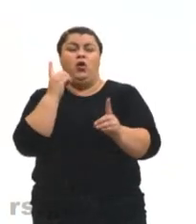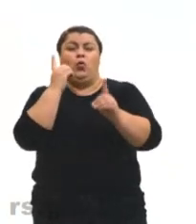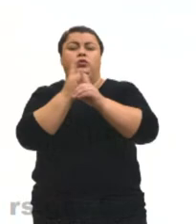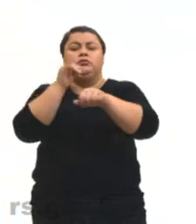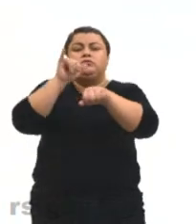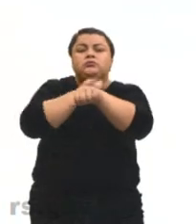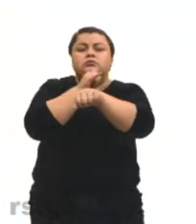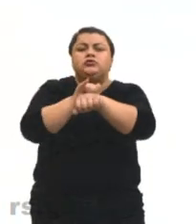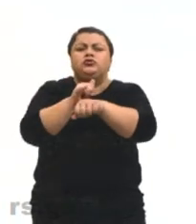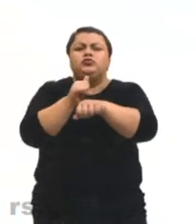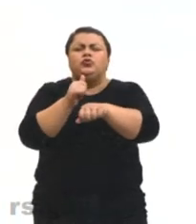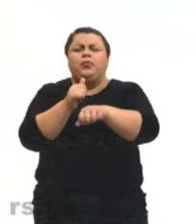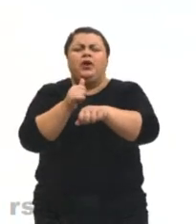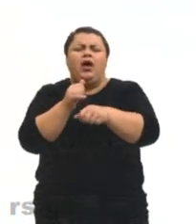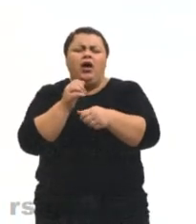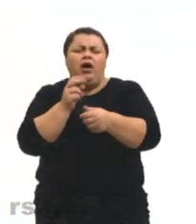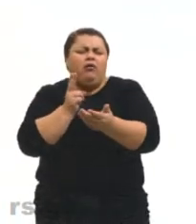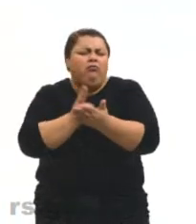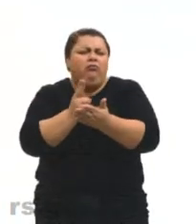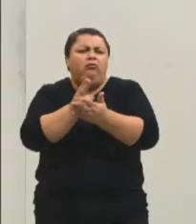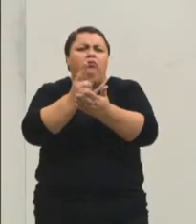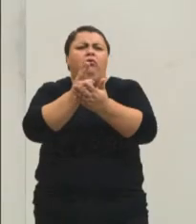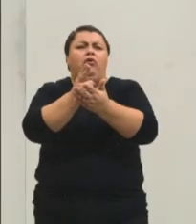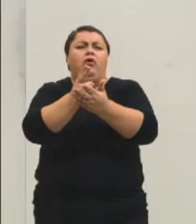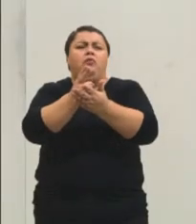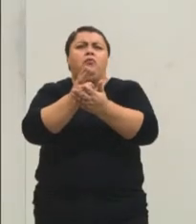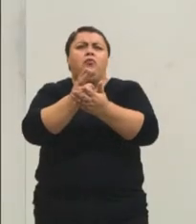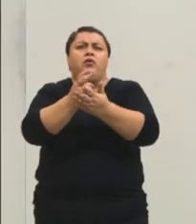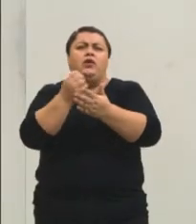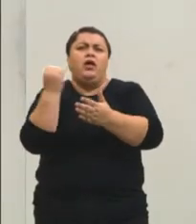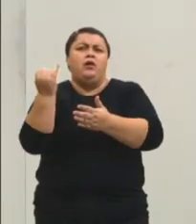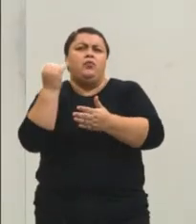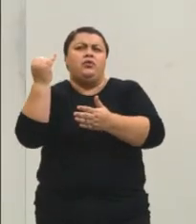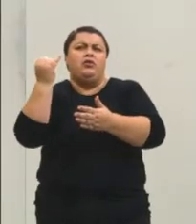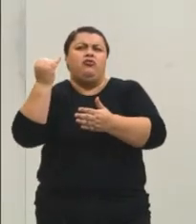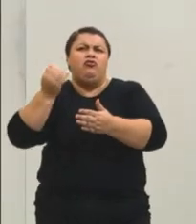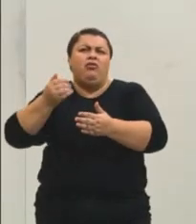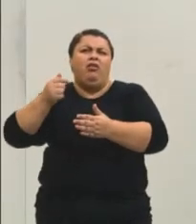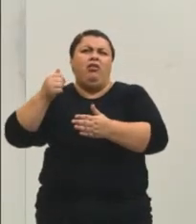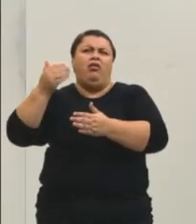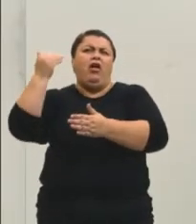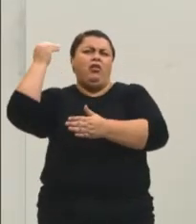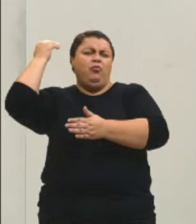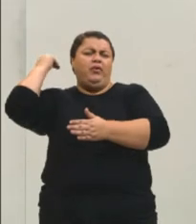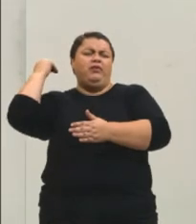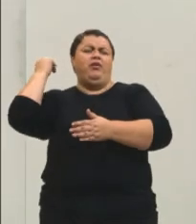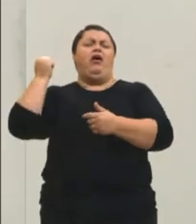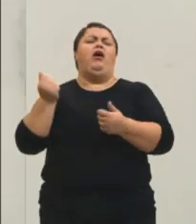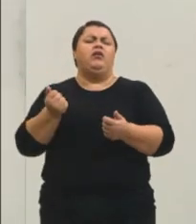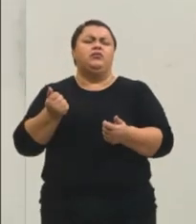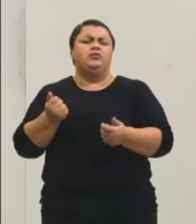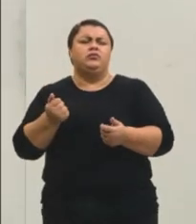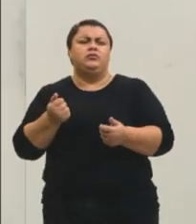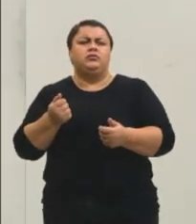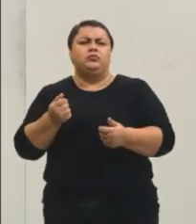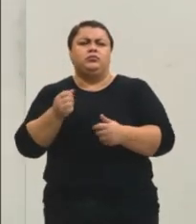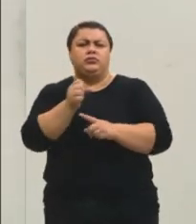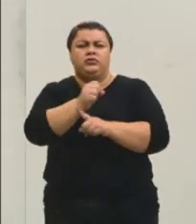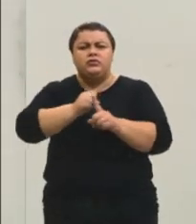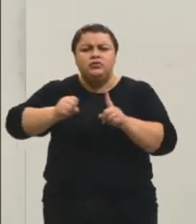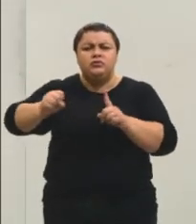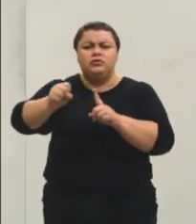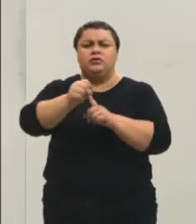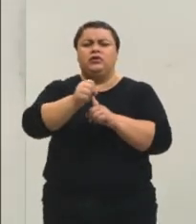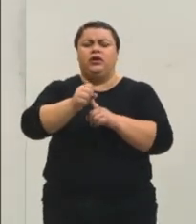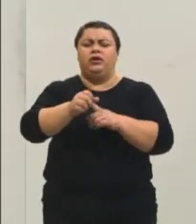conservar esse vestígio do passado tem um testemunho importante da nossa sociedade e o patrimônio material a gente conservaria ele